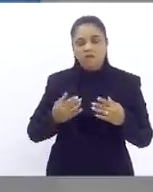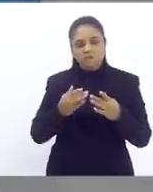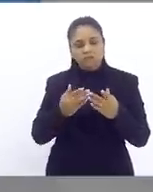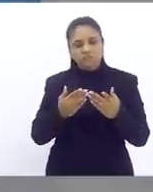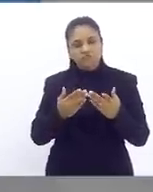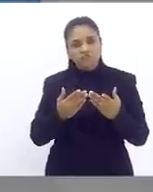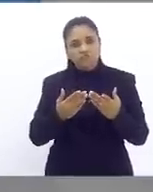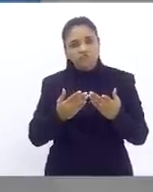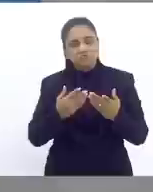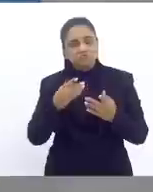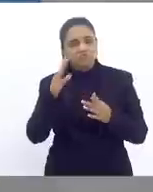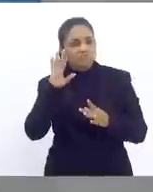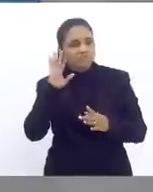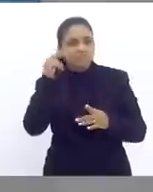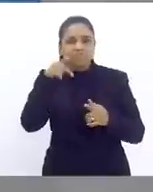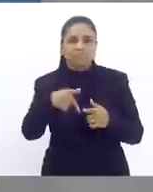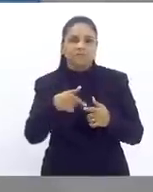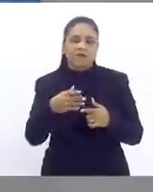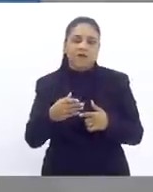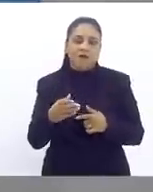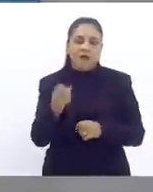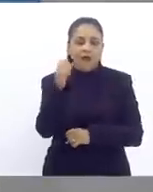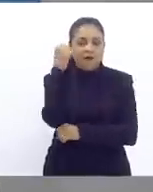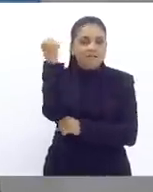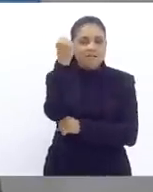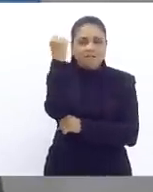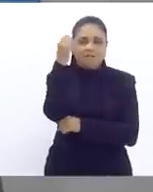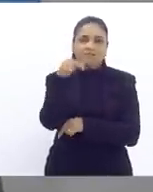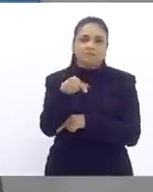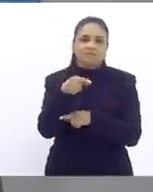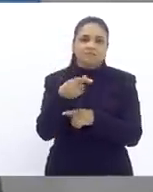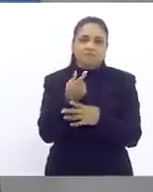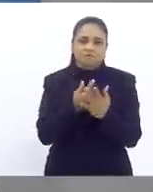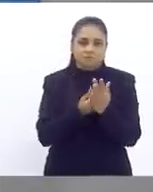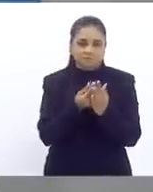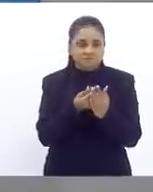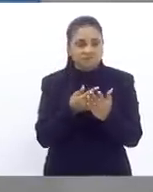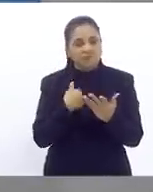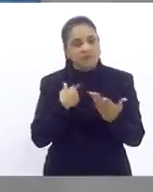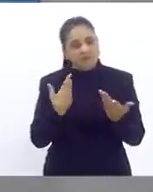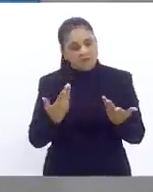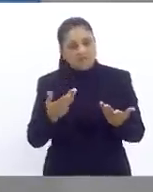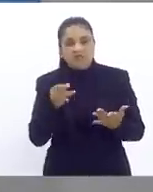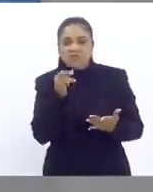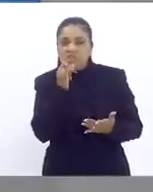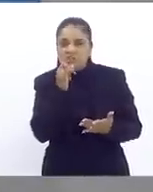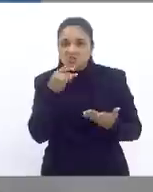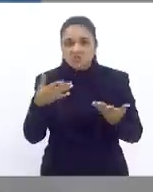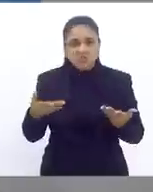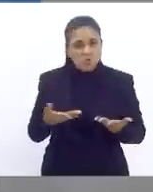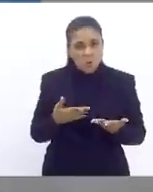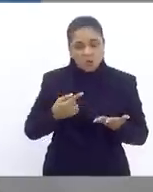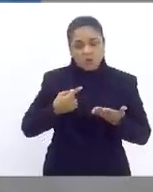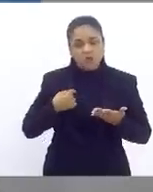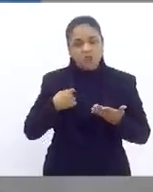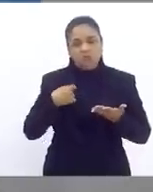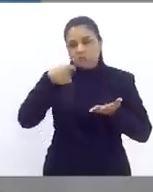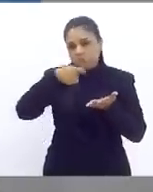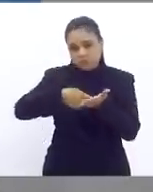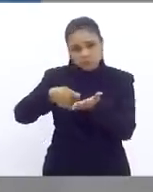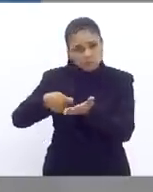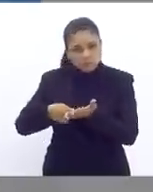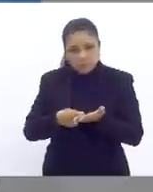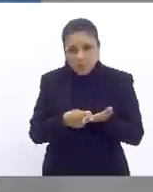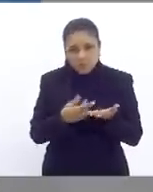aquela grave crise financeira então é lamentável né que hoje a gente não veja esse cumprimento Doutor